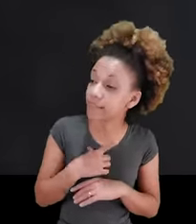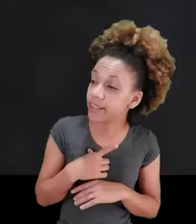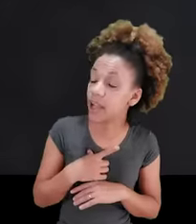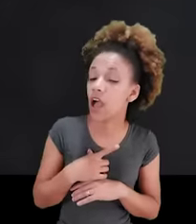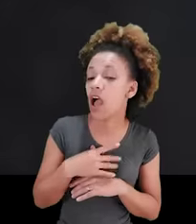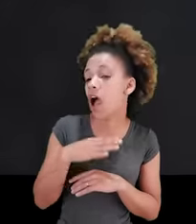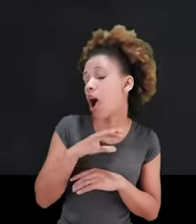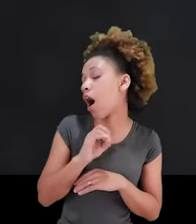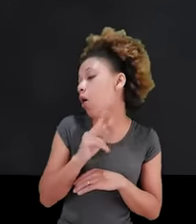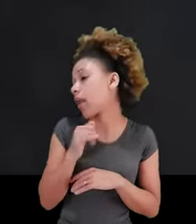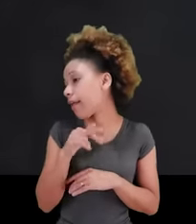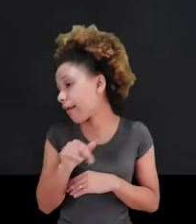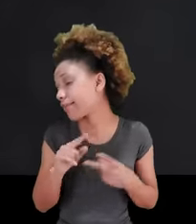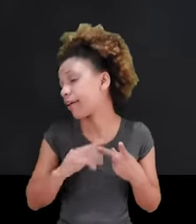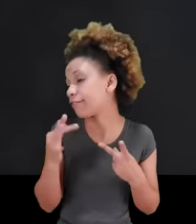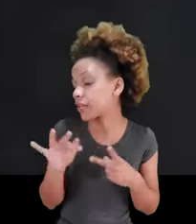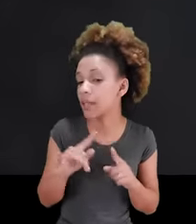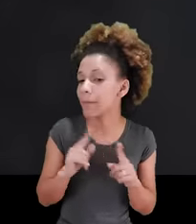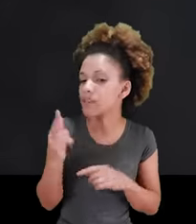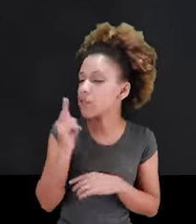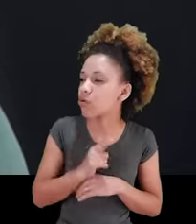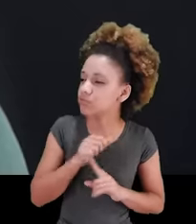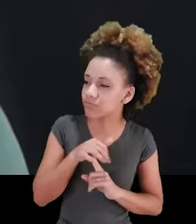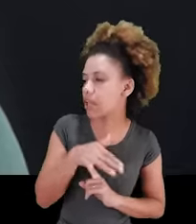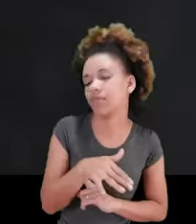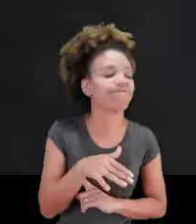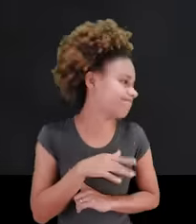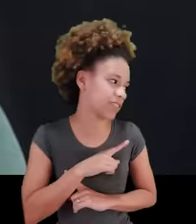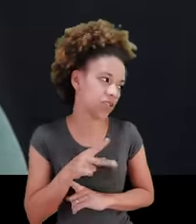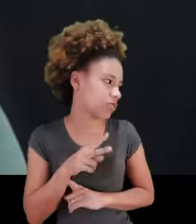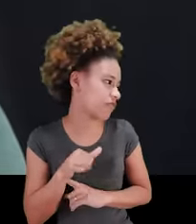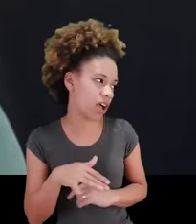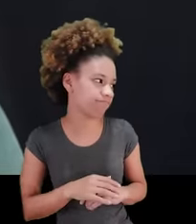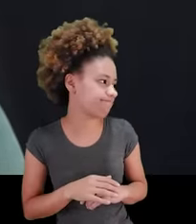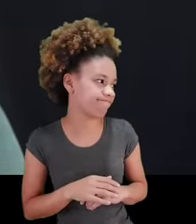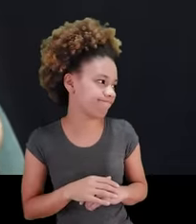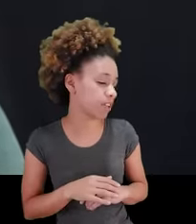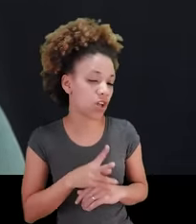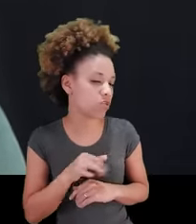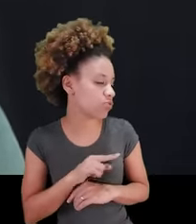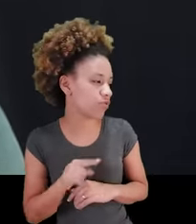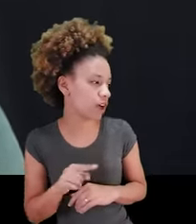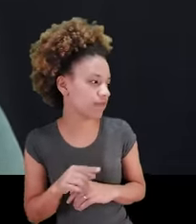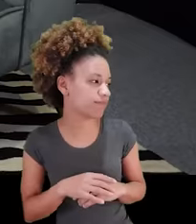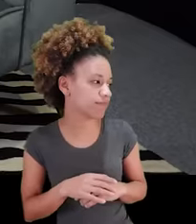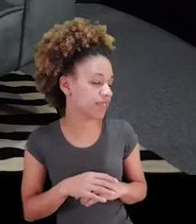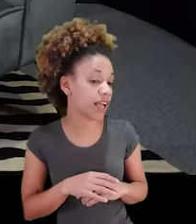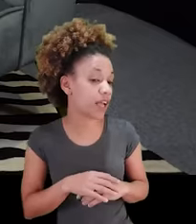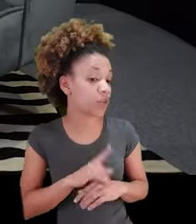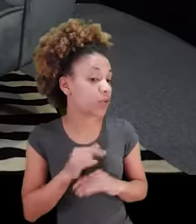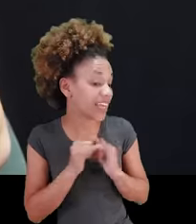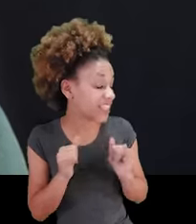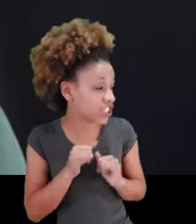da França. Cantam em inglês, mercado internacional, e não conseguem furar internacionalmente. E não vai conseguir. Entendo. Mas não é que não vai conseguir, não é uma energia